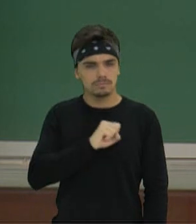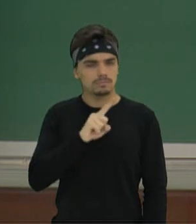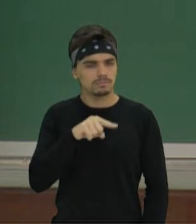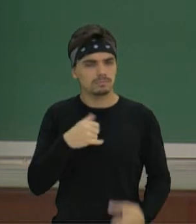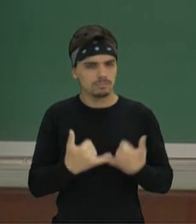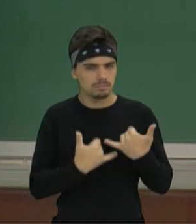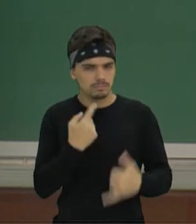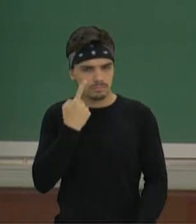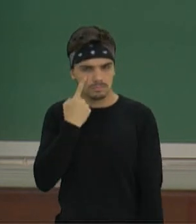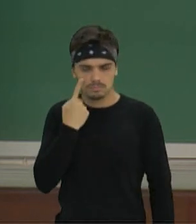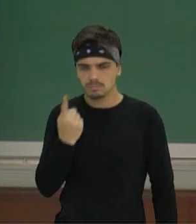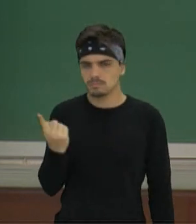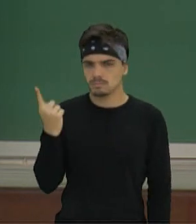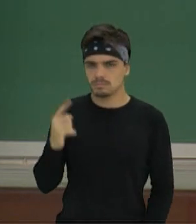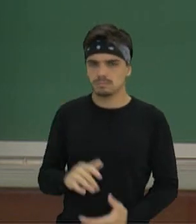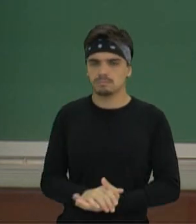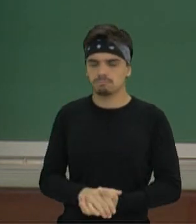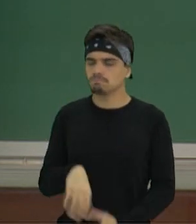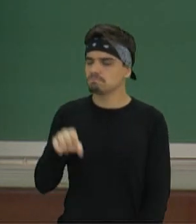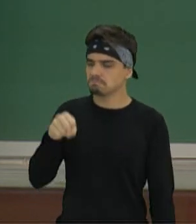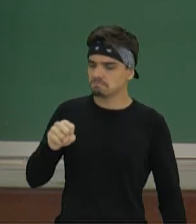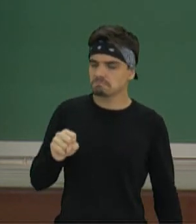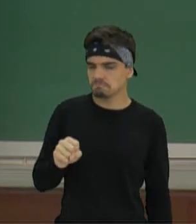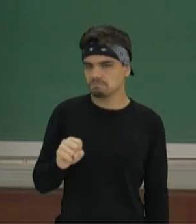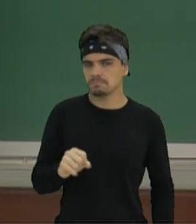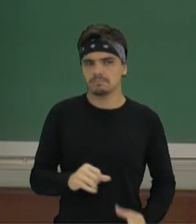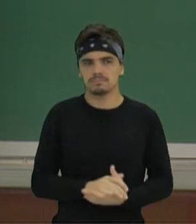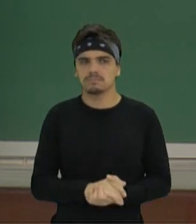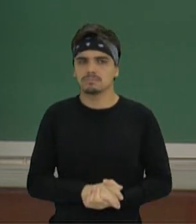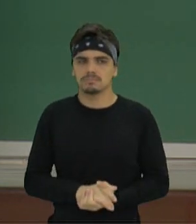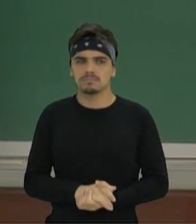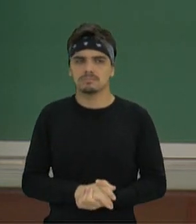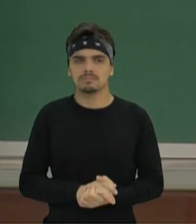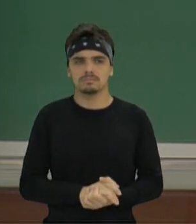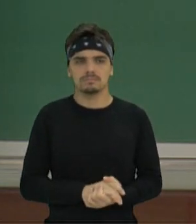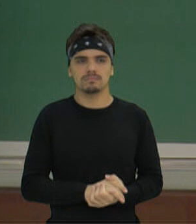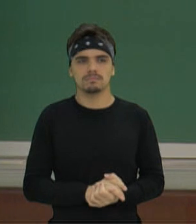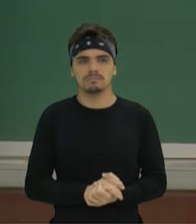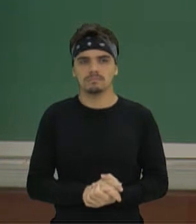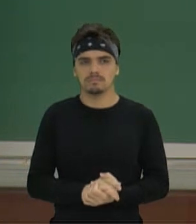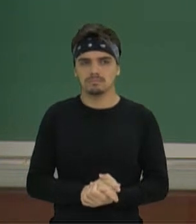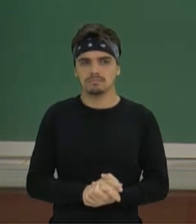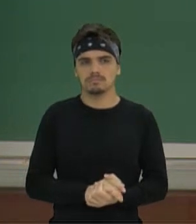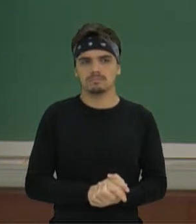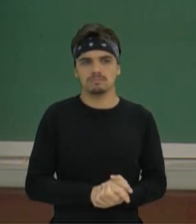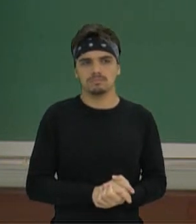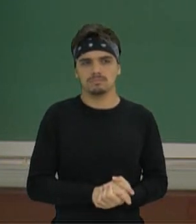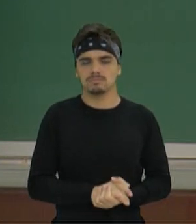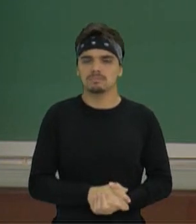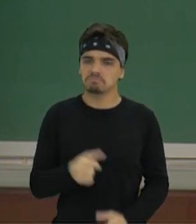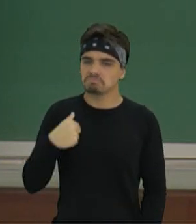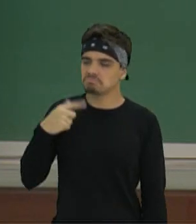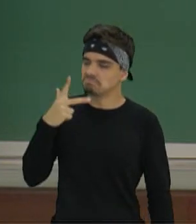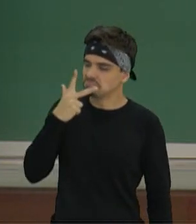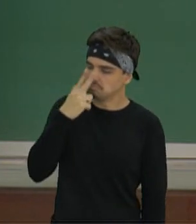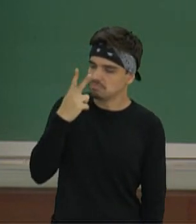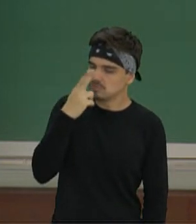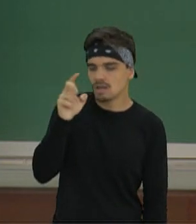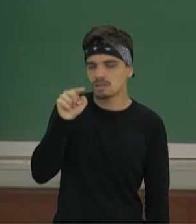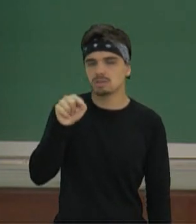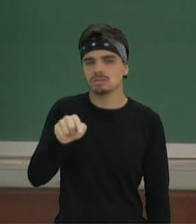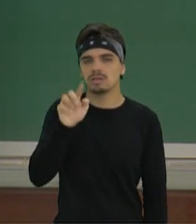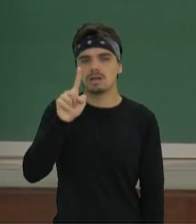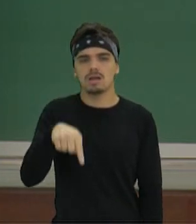Yes. Né? O amor é um jogo. Sim. I think it is a drowning. Eu acho que isso é...